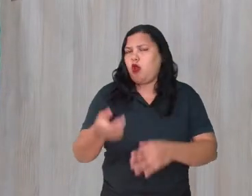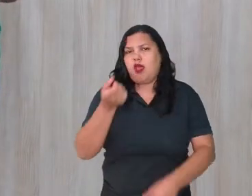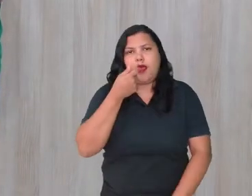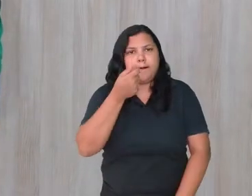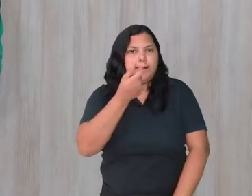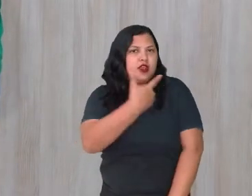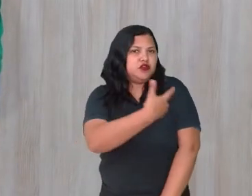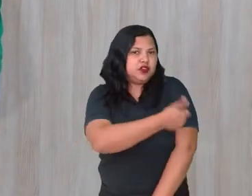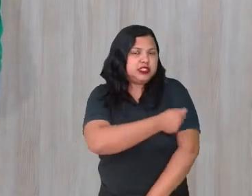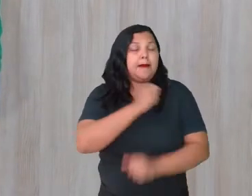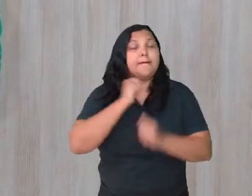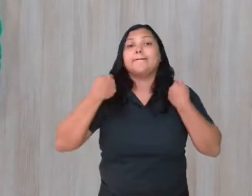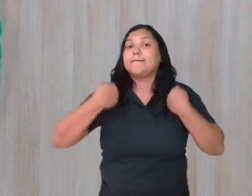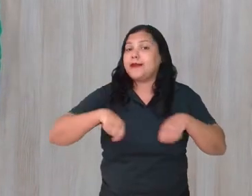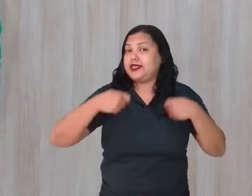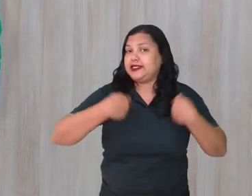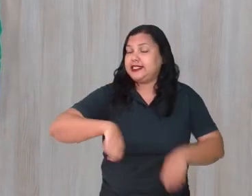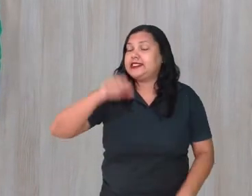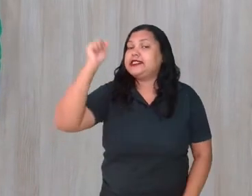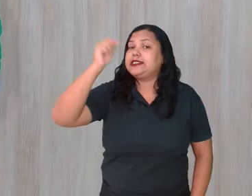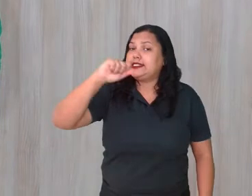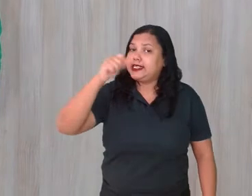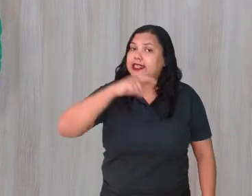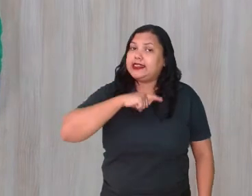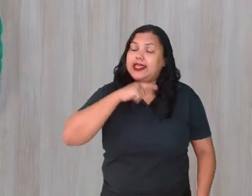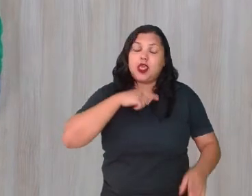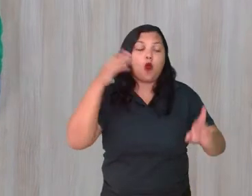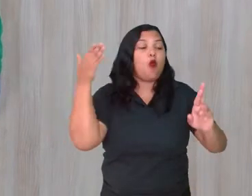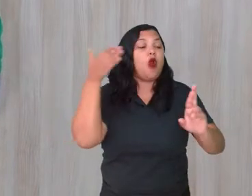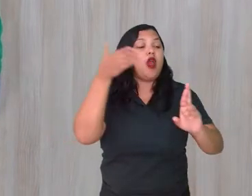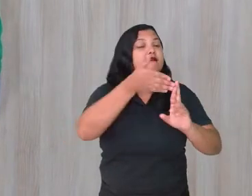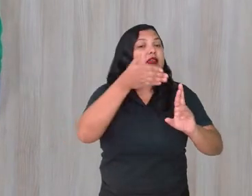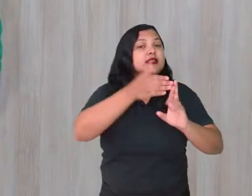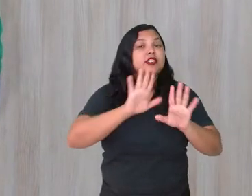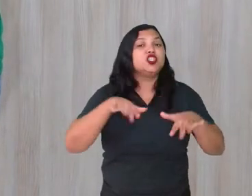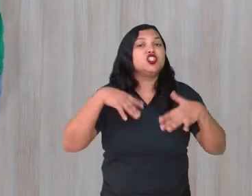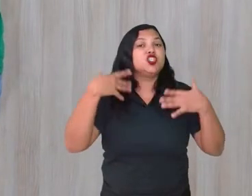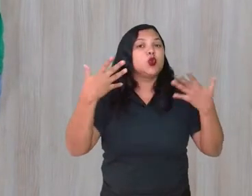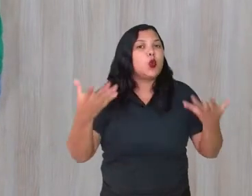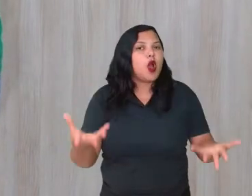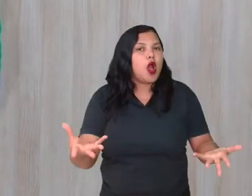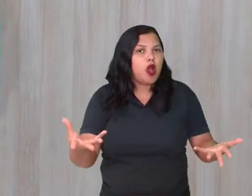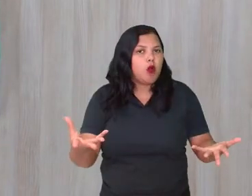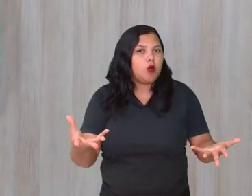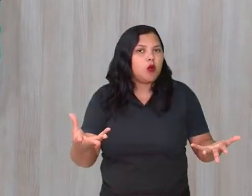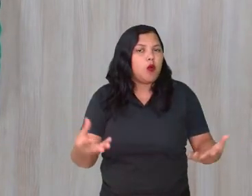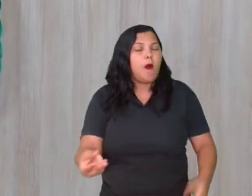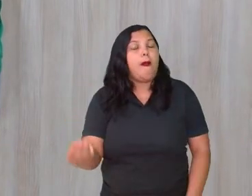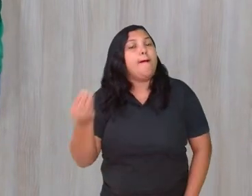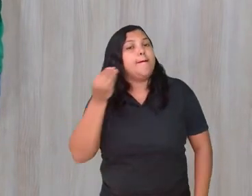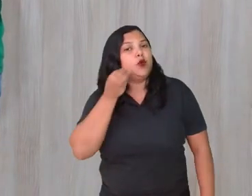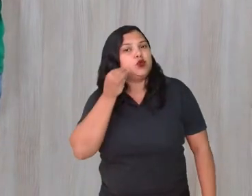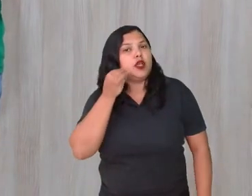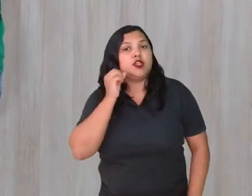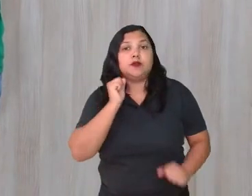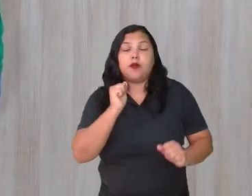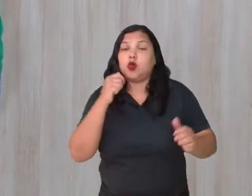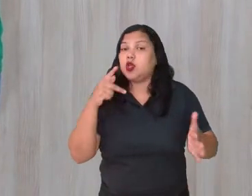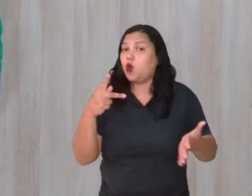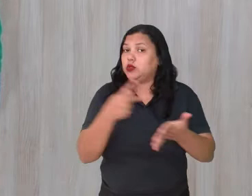qualquer vacina precisa ter uma indicação de qual é a chance daquele remédio ou daquela vacina